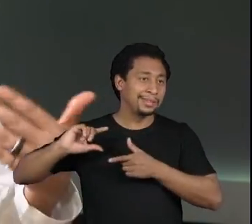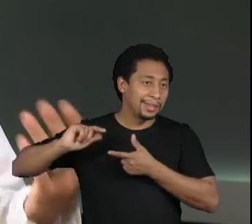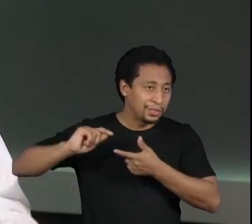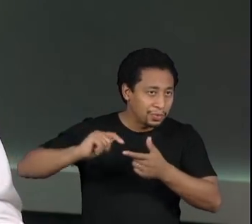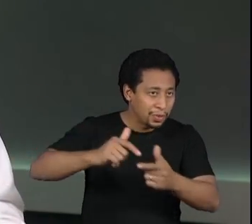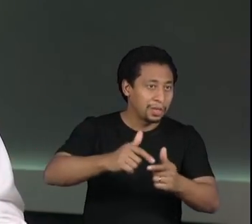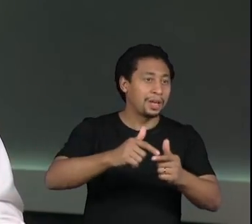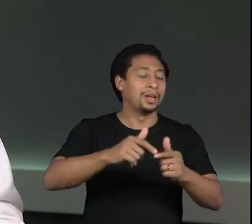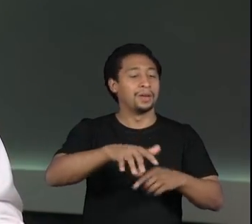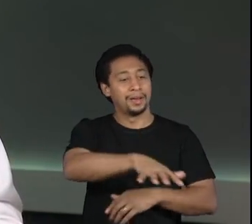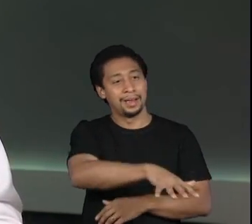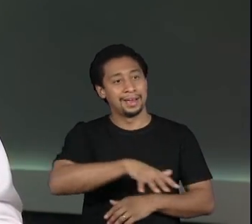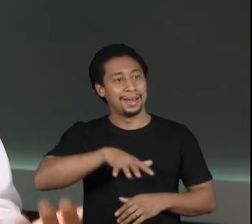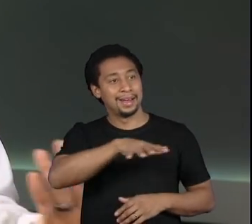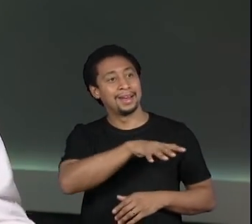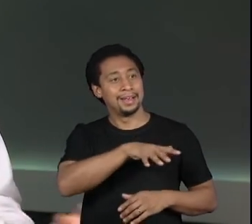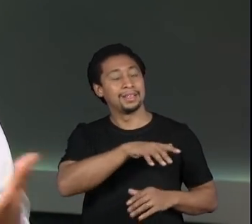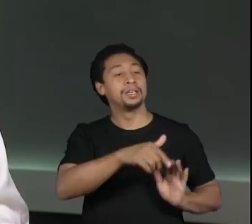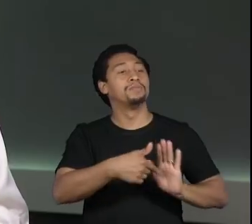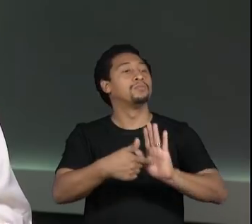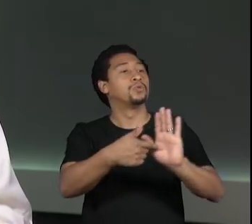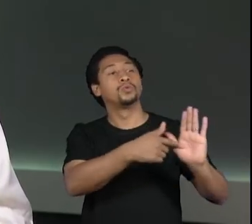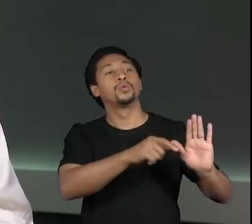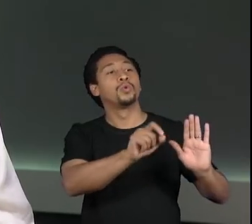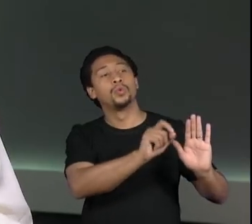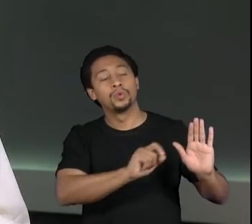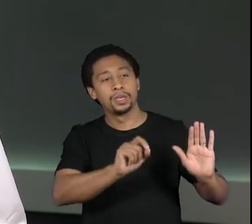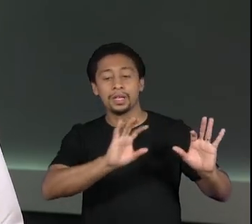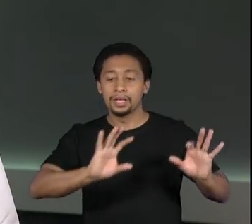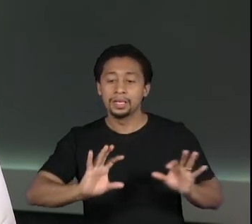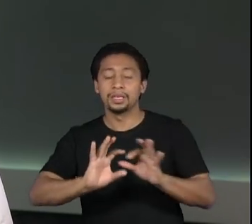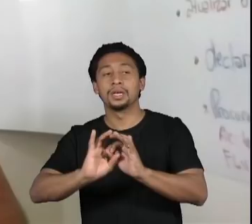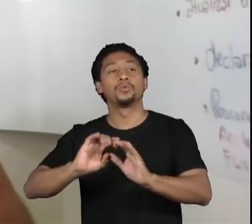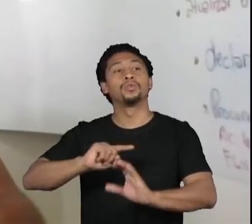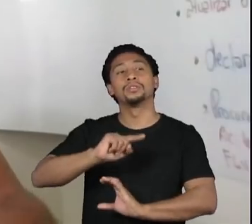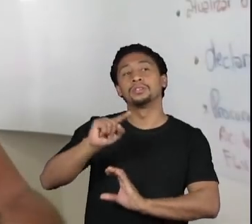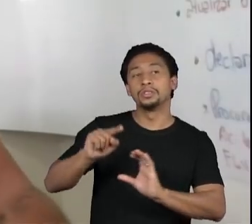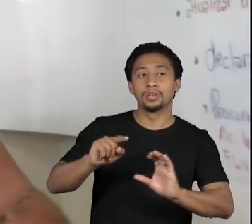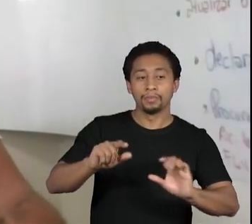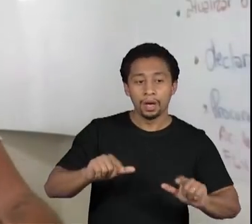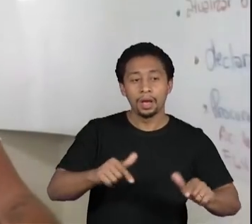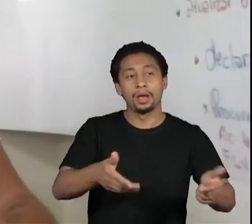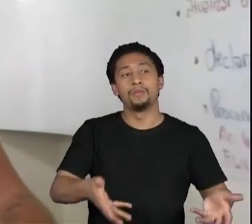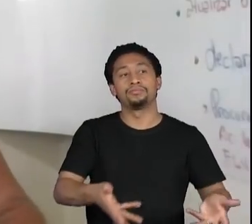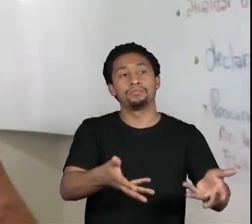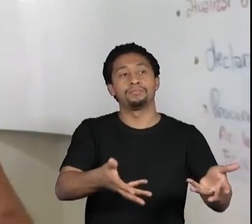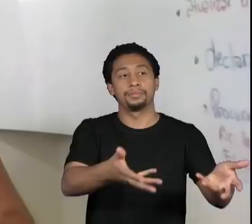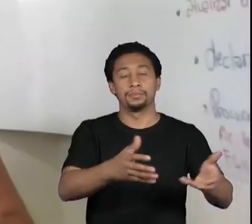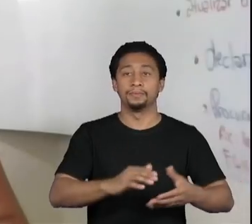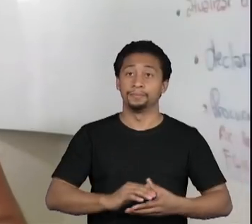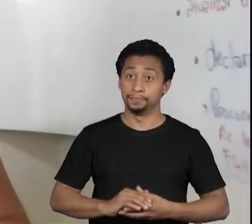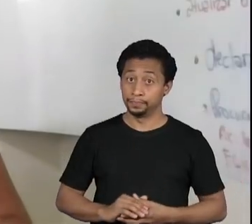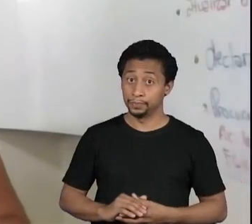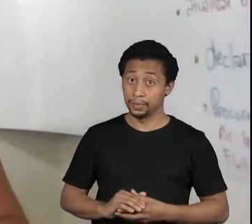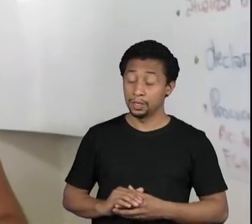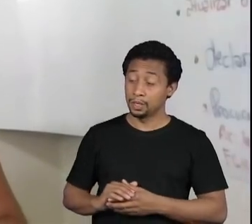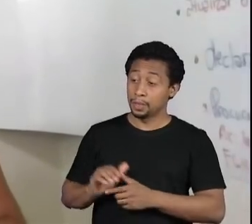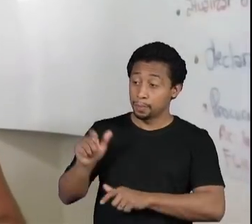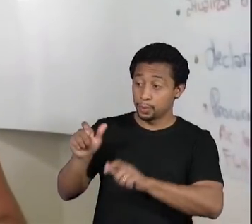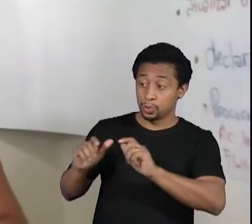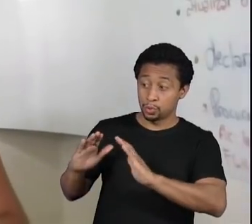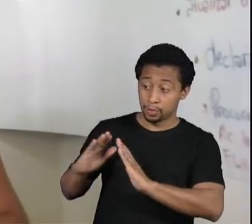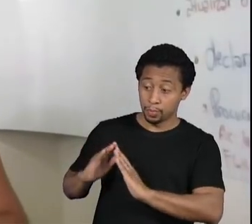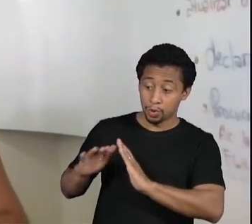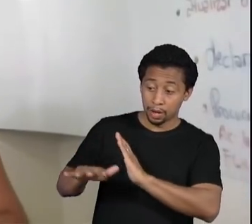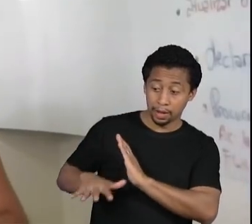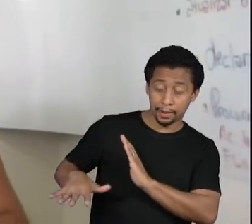para enriquecer esse trabalho, junto com o saber científico de vocês? Eles apontam conhecimentos sobre o